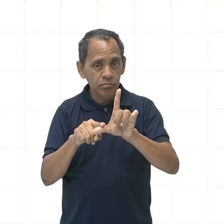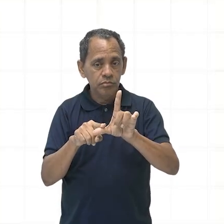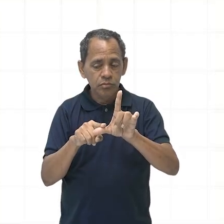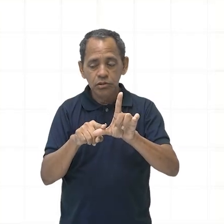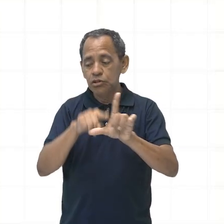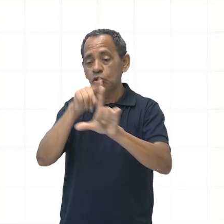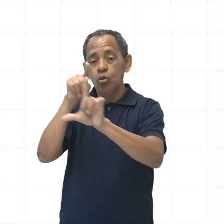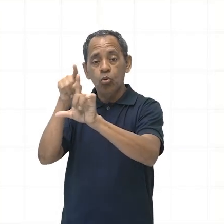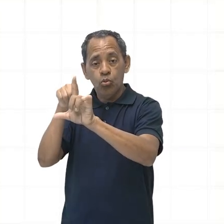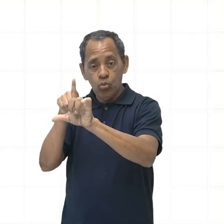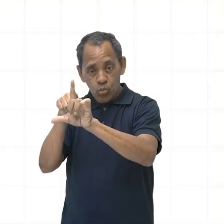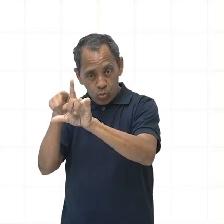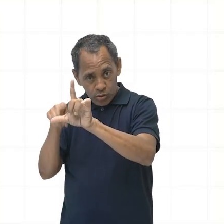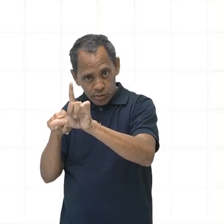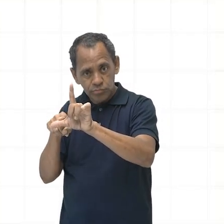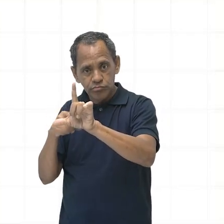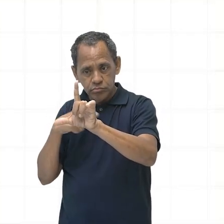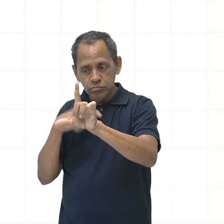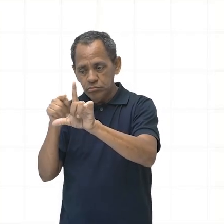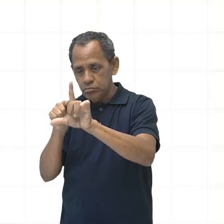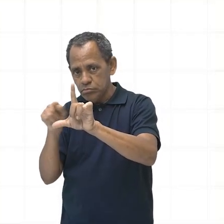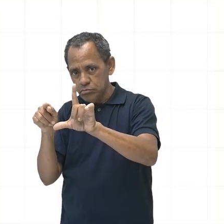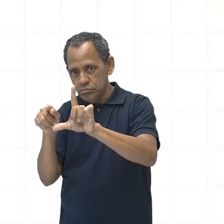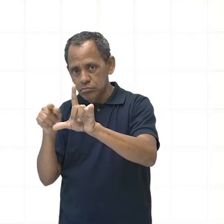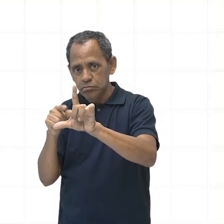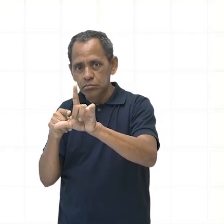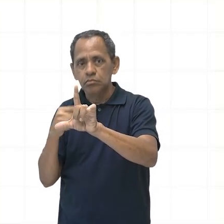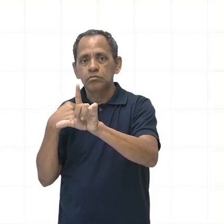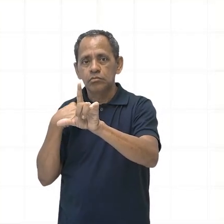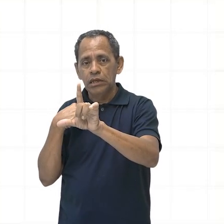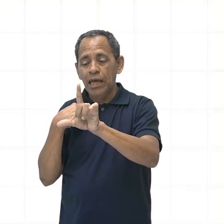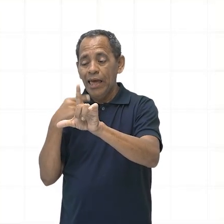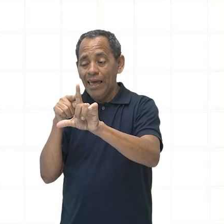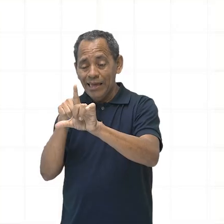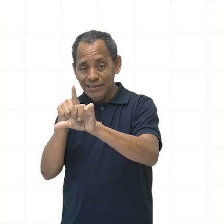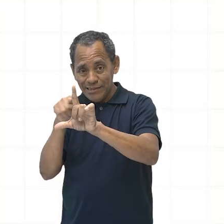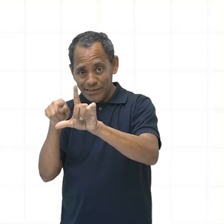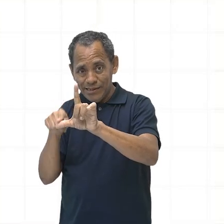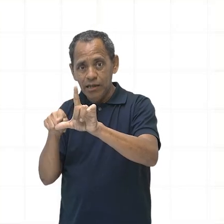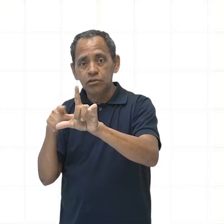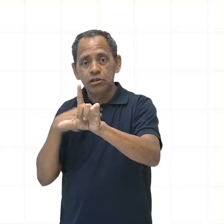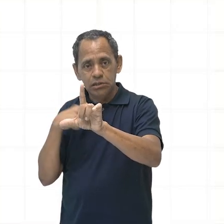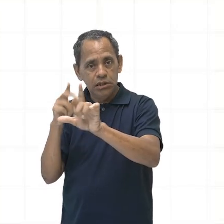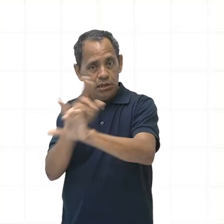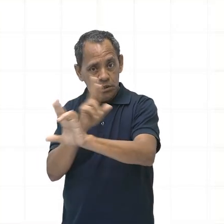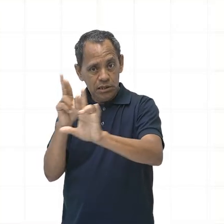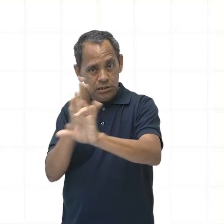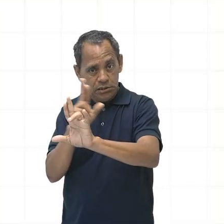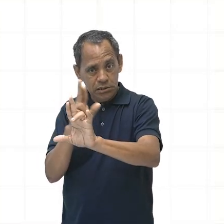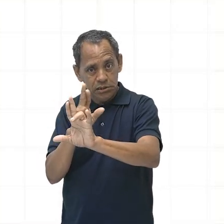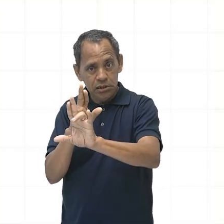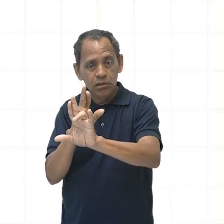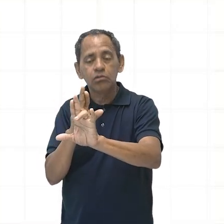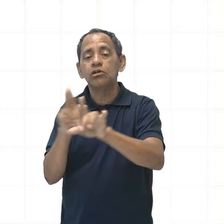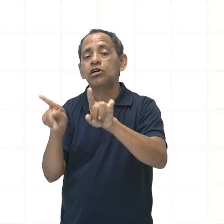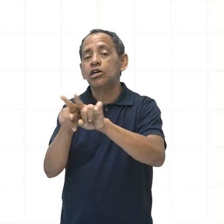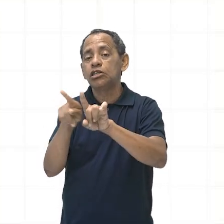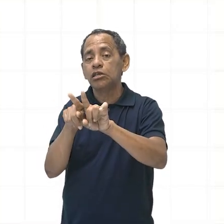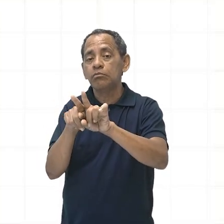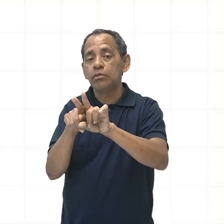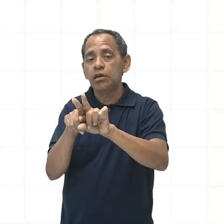tracinho. Então, o lado aqui que é correspondente, ele também vai estar entre o